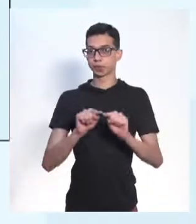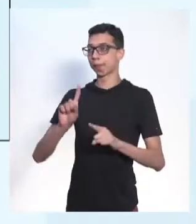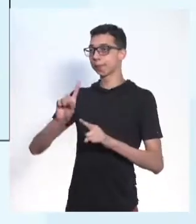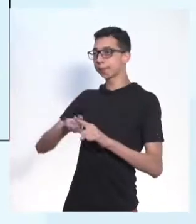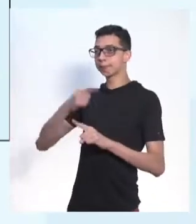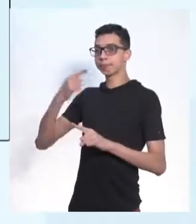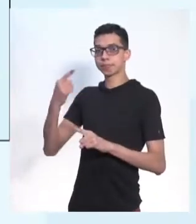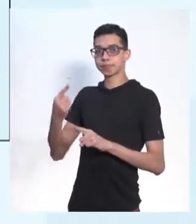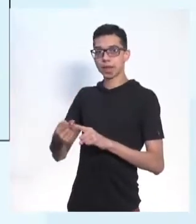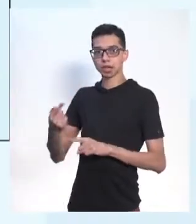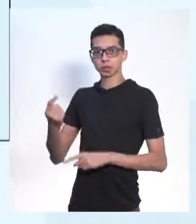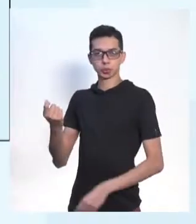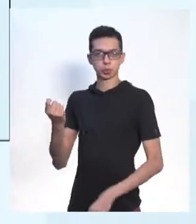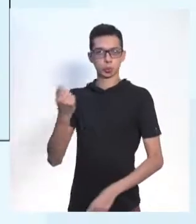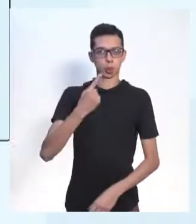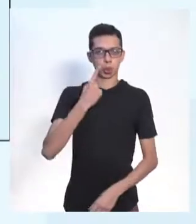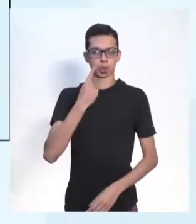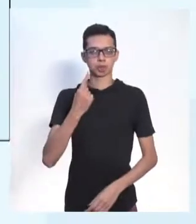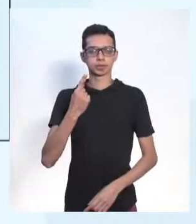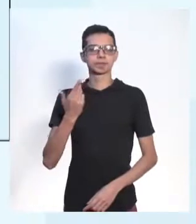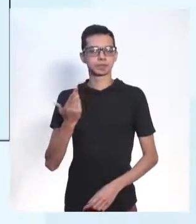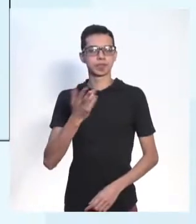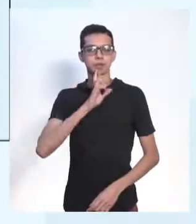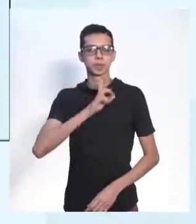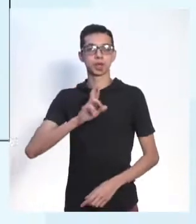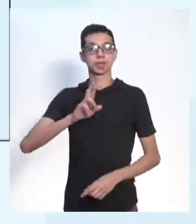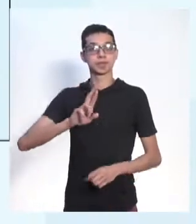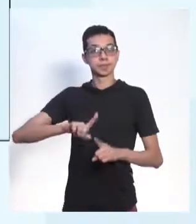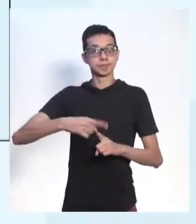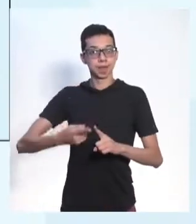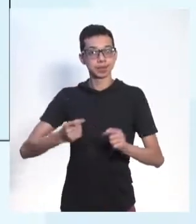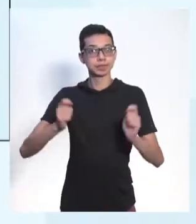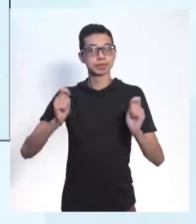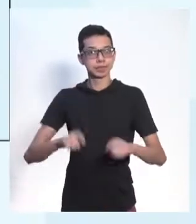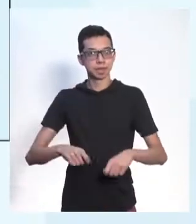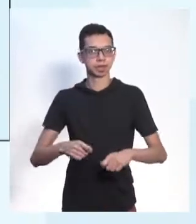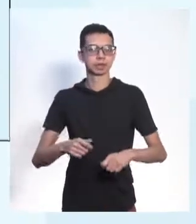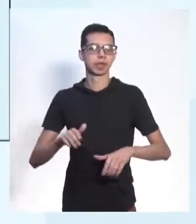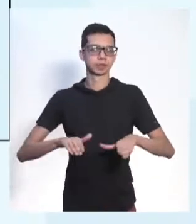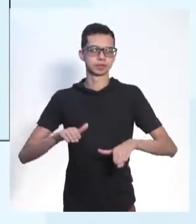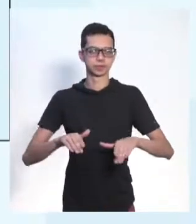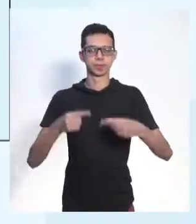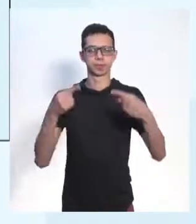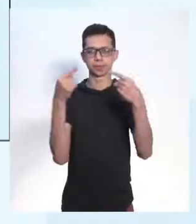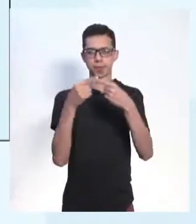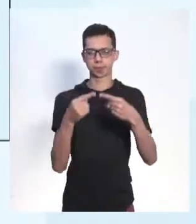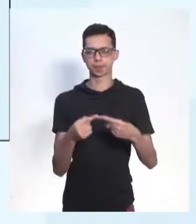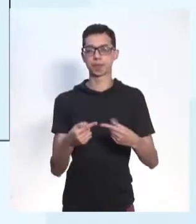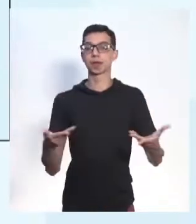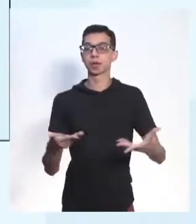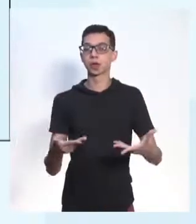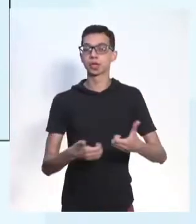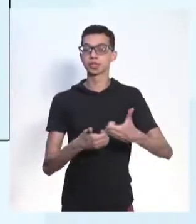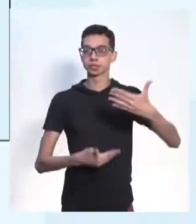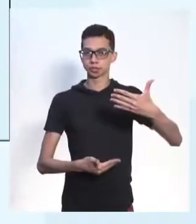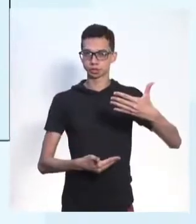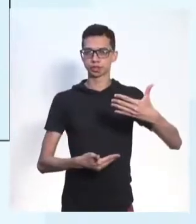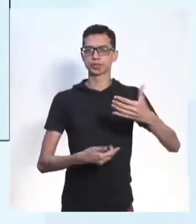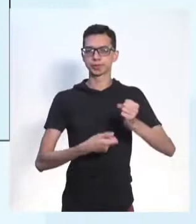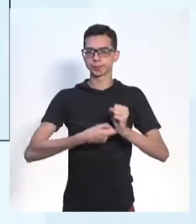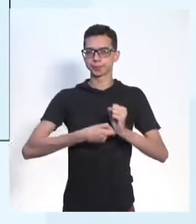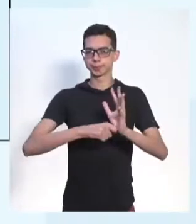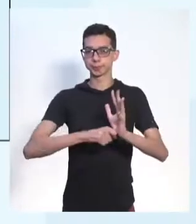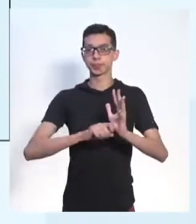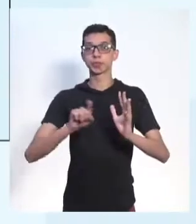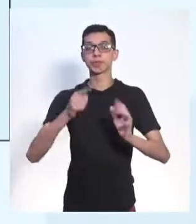ter mais de uma resposta possível. Então, vocês vão relacionar, a gente já vai deixar o chat aberto, vocês vão